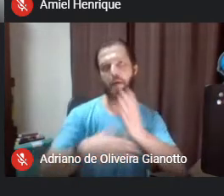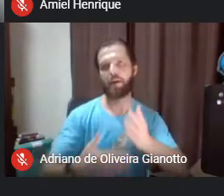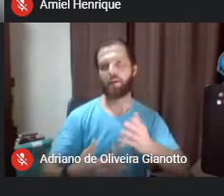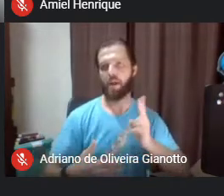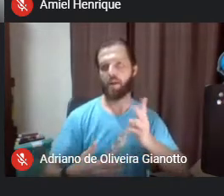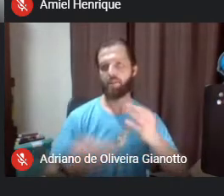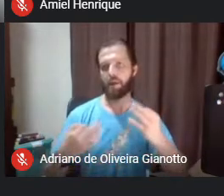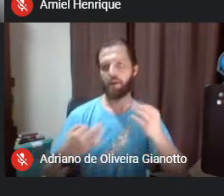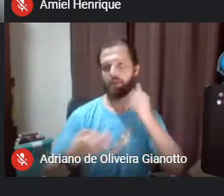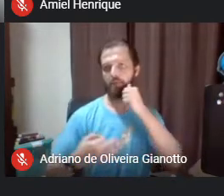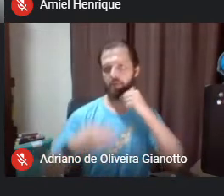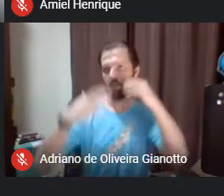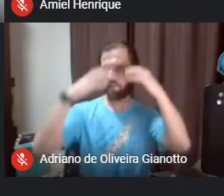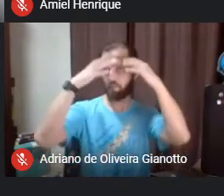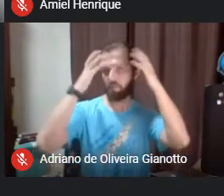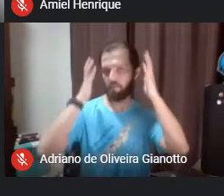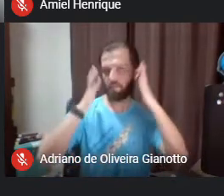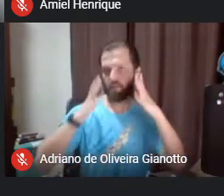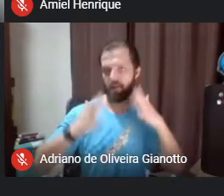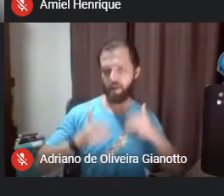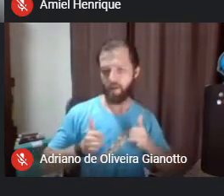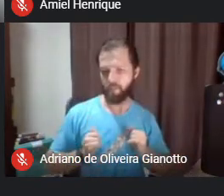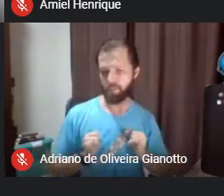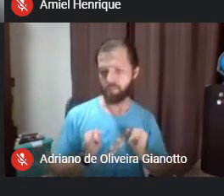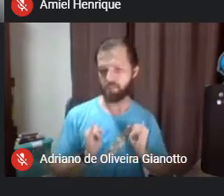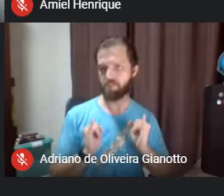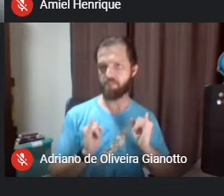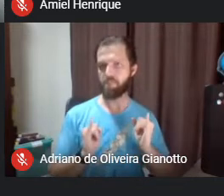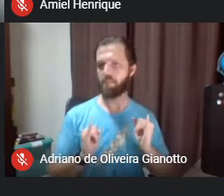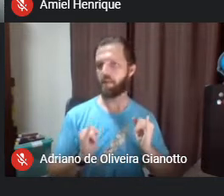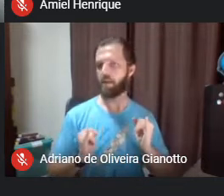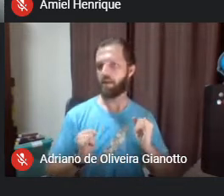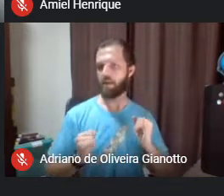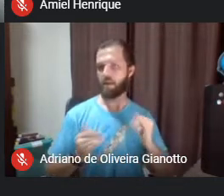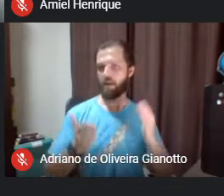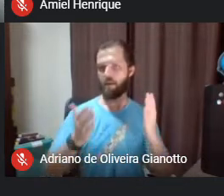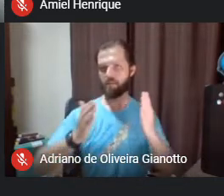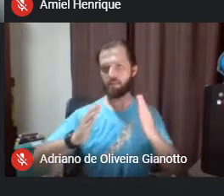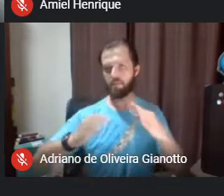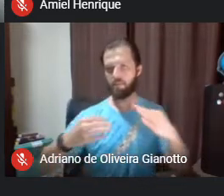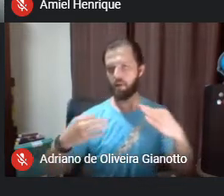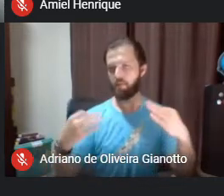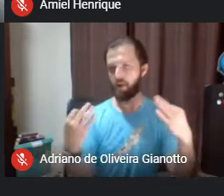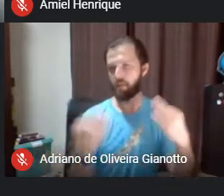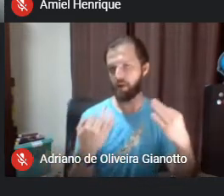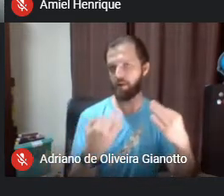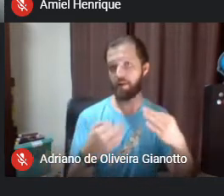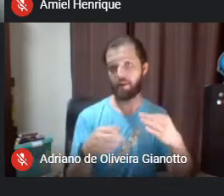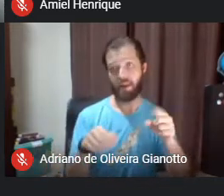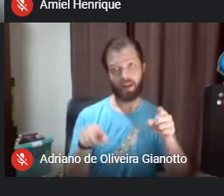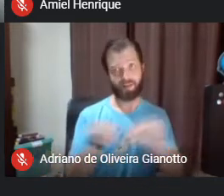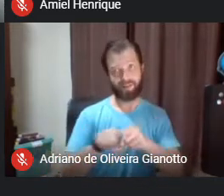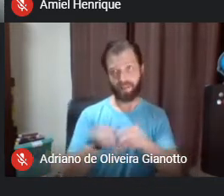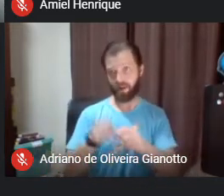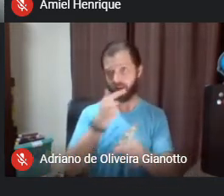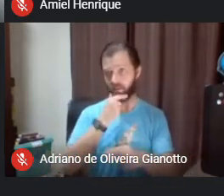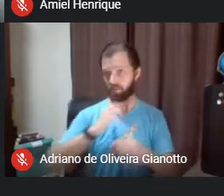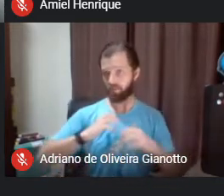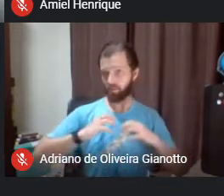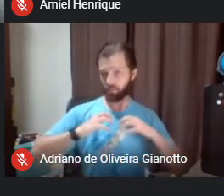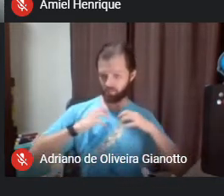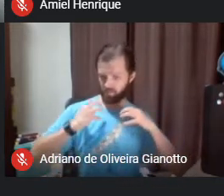cultura grega, que é retratada em vários filmes, com mulheres bonitas, todas